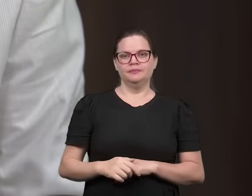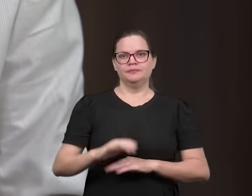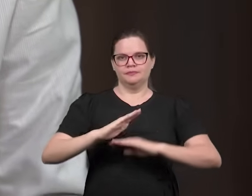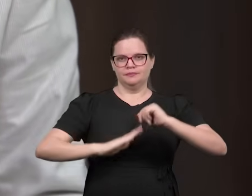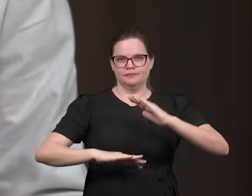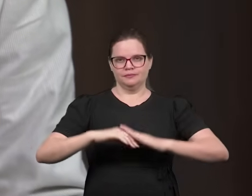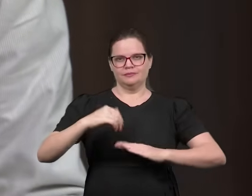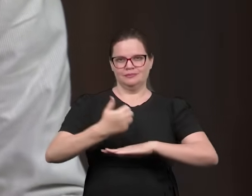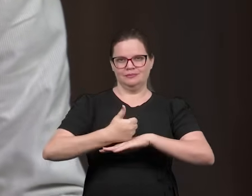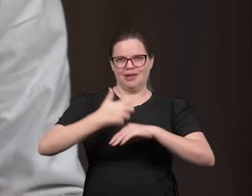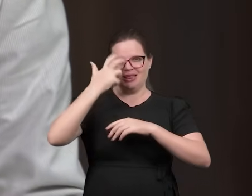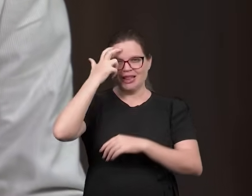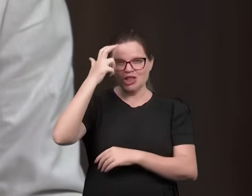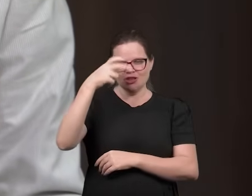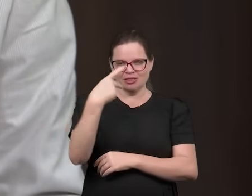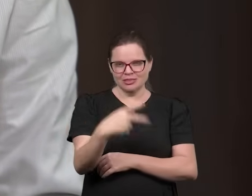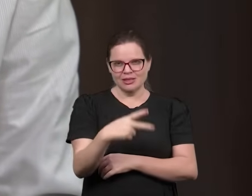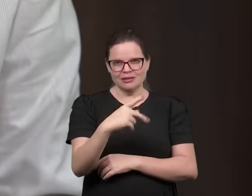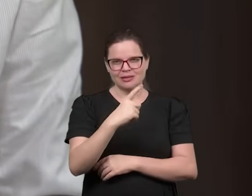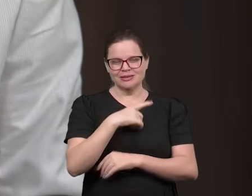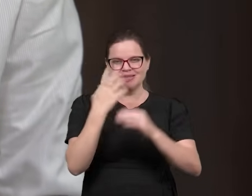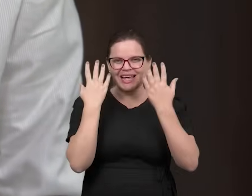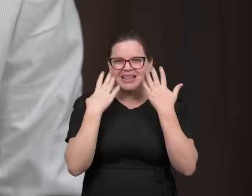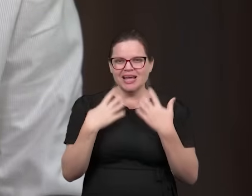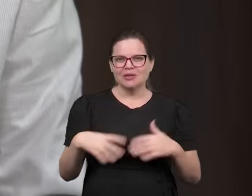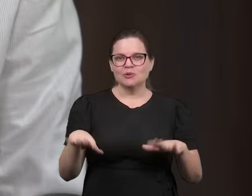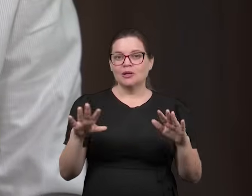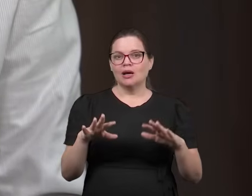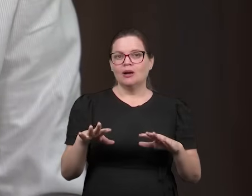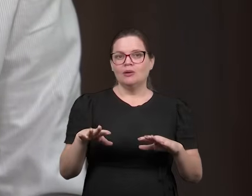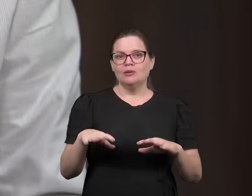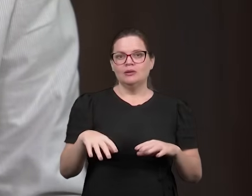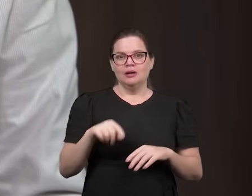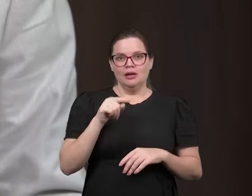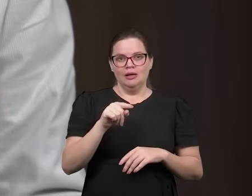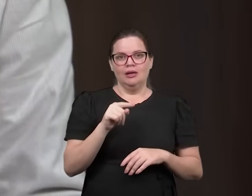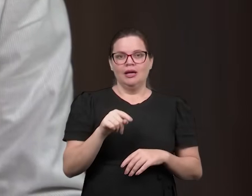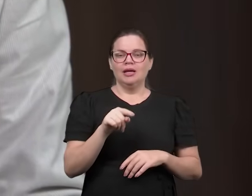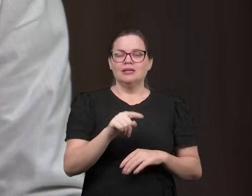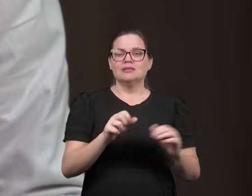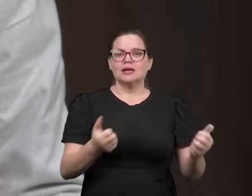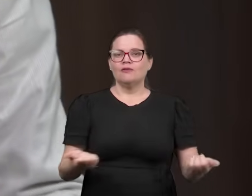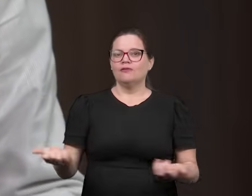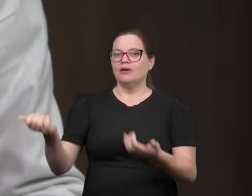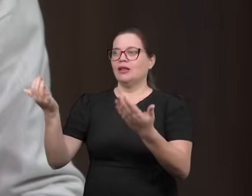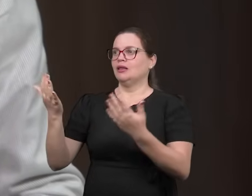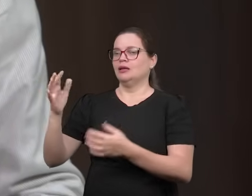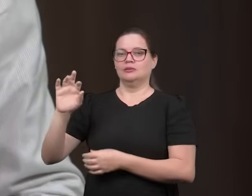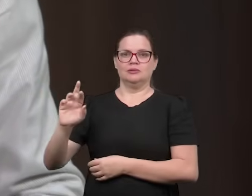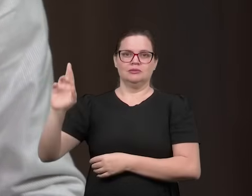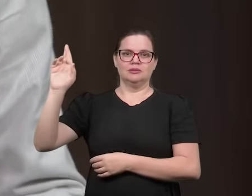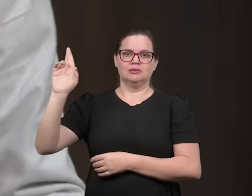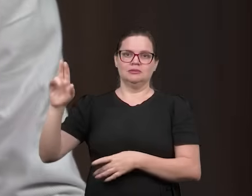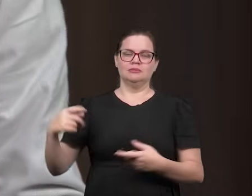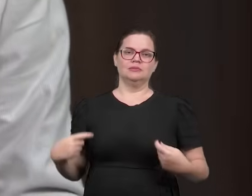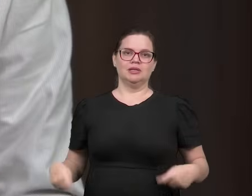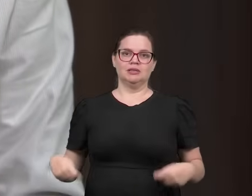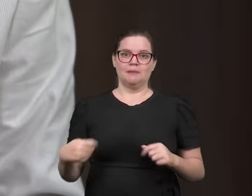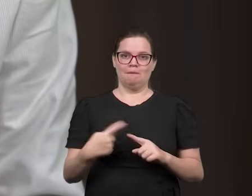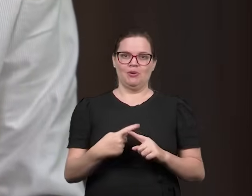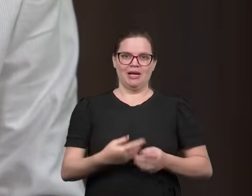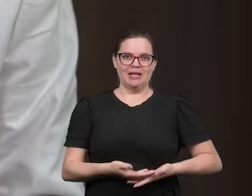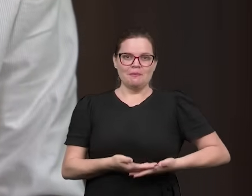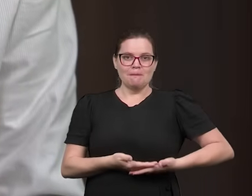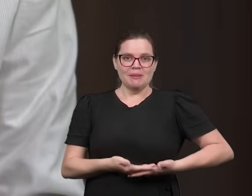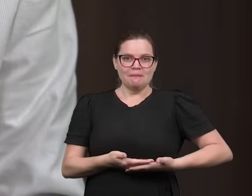essa inteligência, essa aptidão que se destaca, ser consagrada ao Senhor. Desde